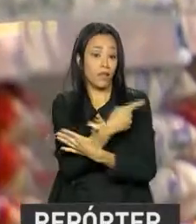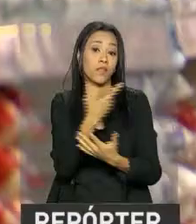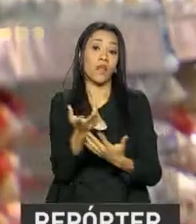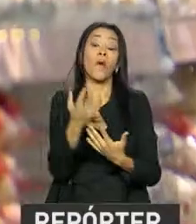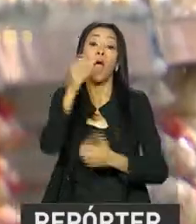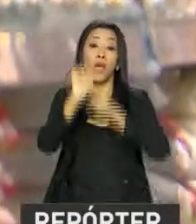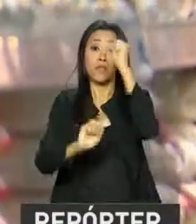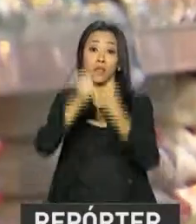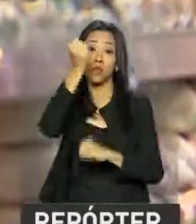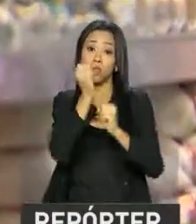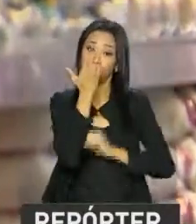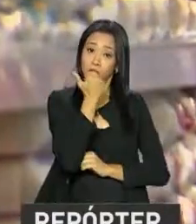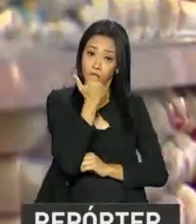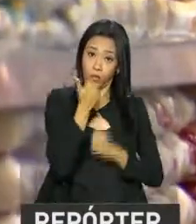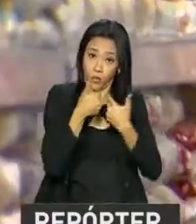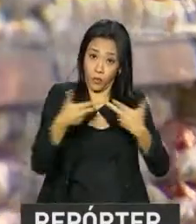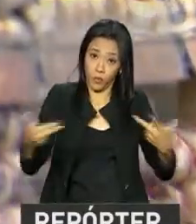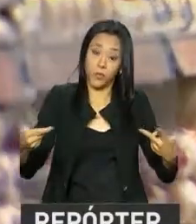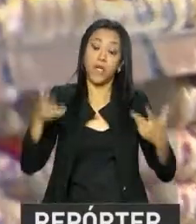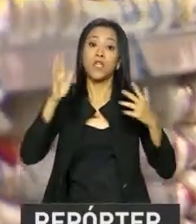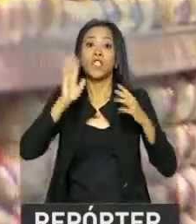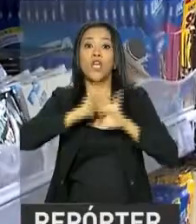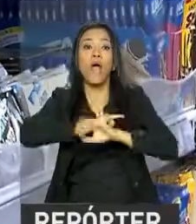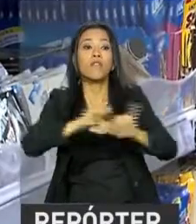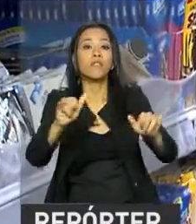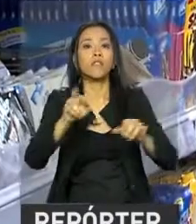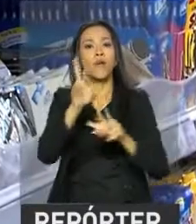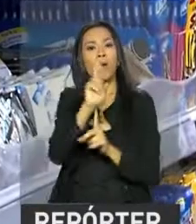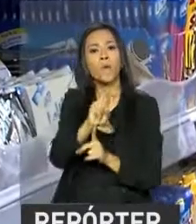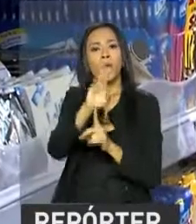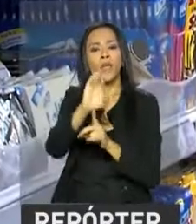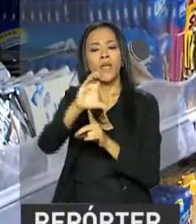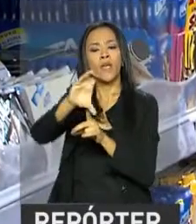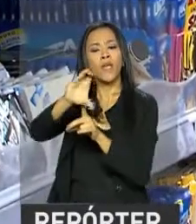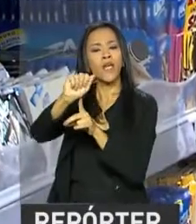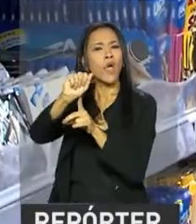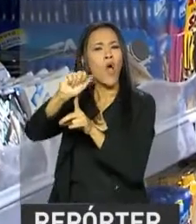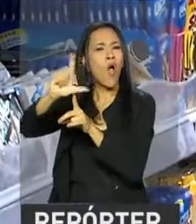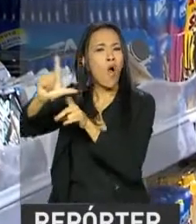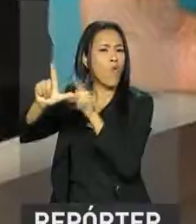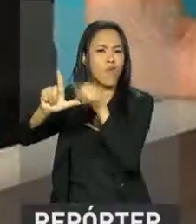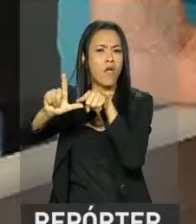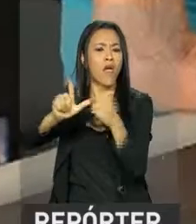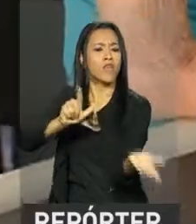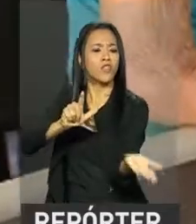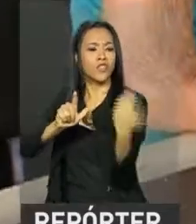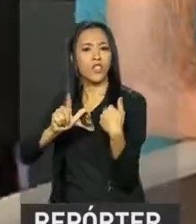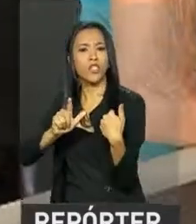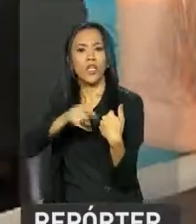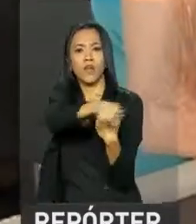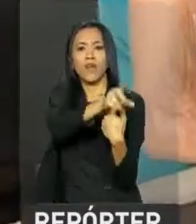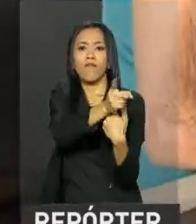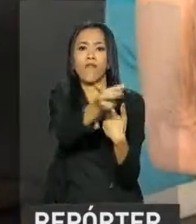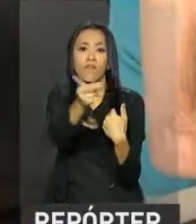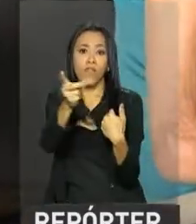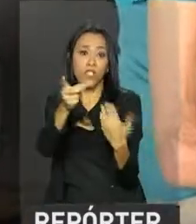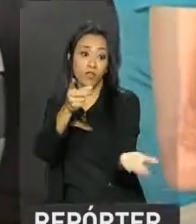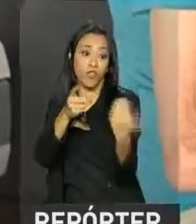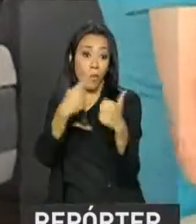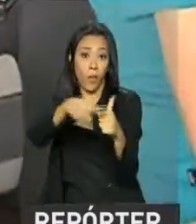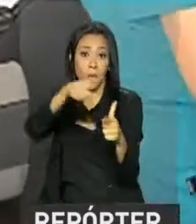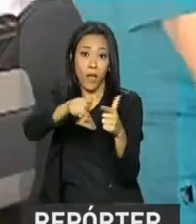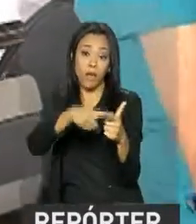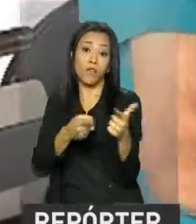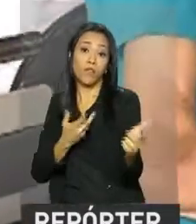de alimentos muitas vezes fazem o chamado recall, que é quando retiram de circulação um determinado produto que apresente